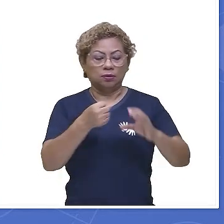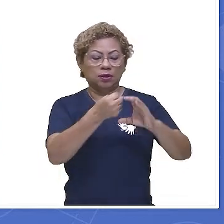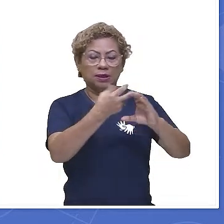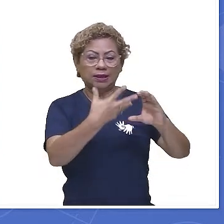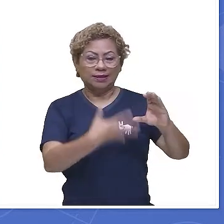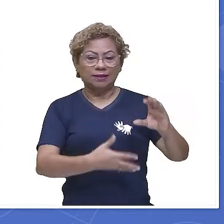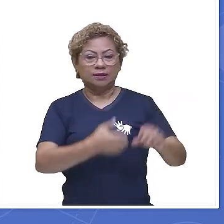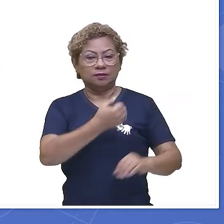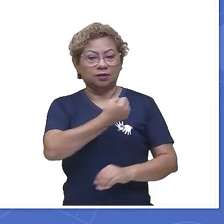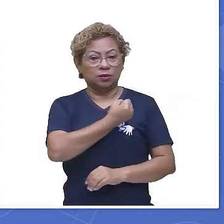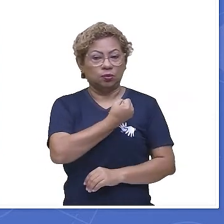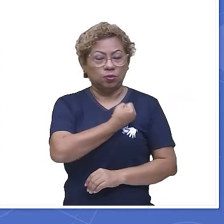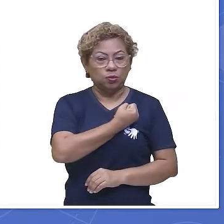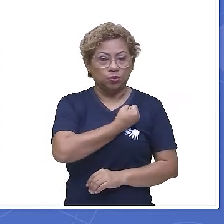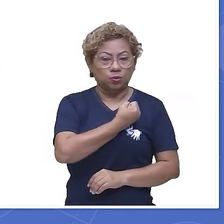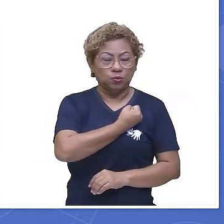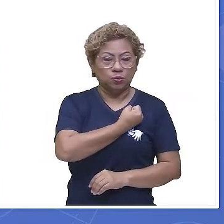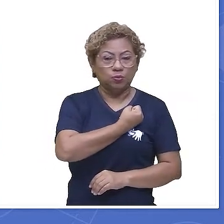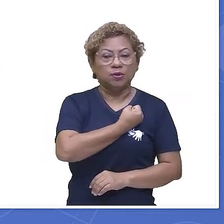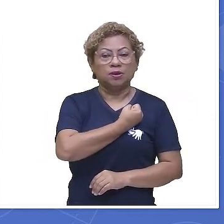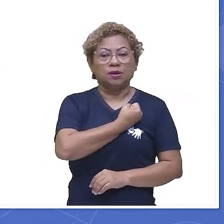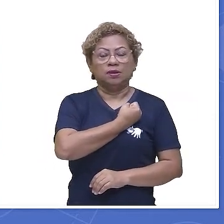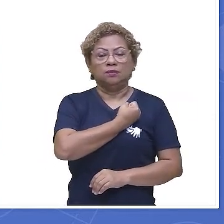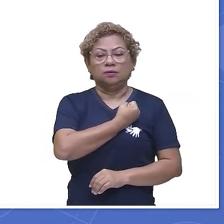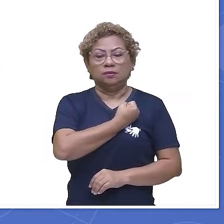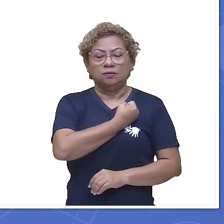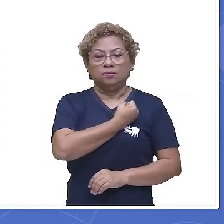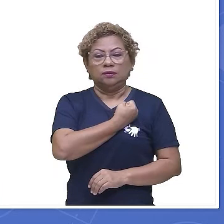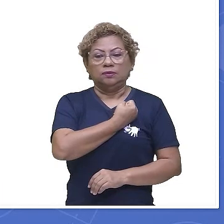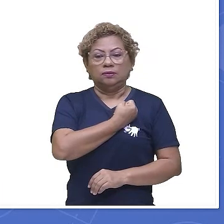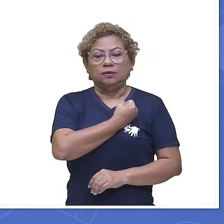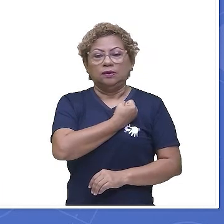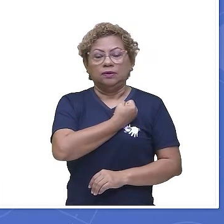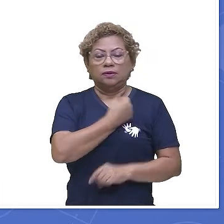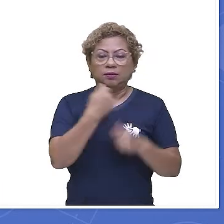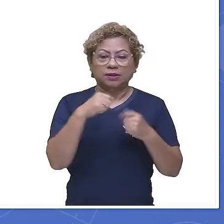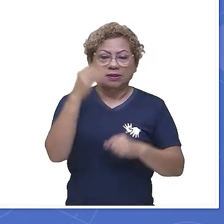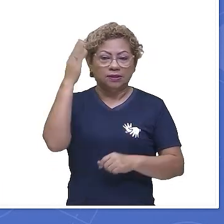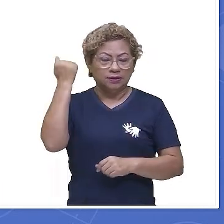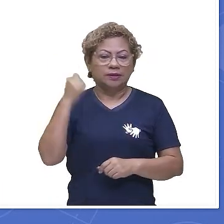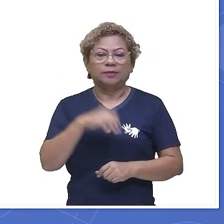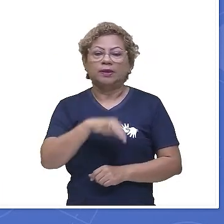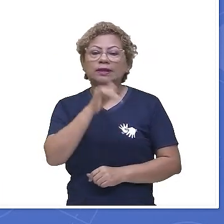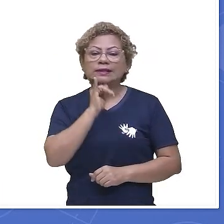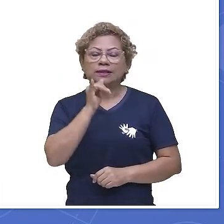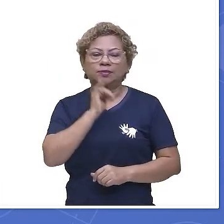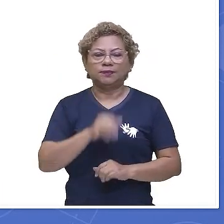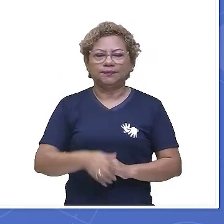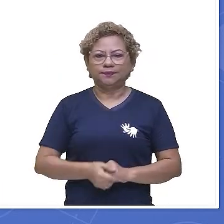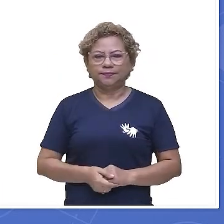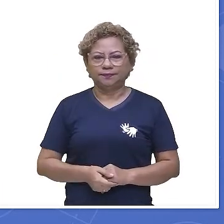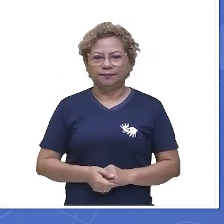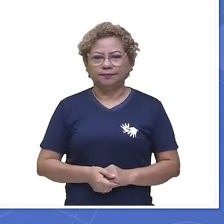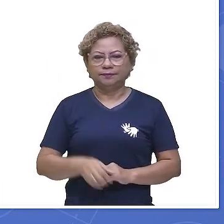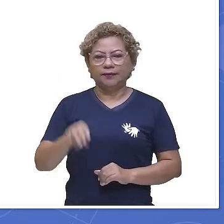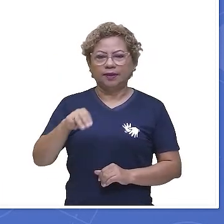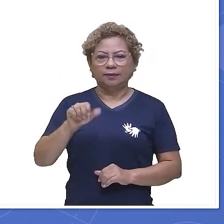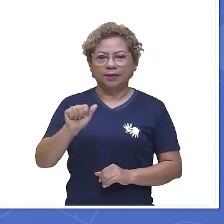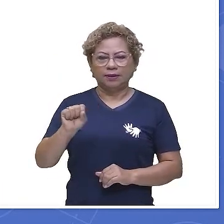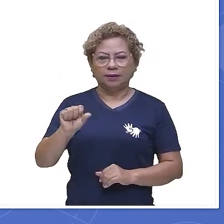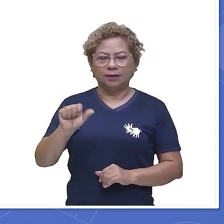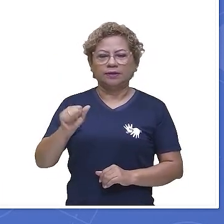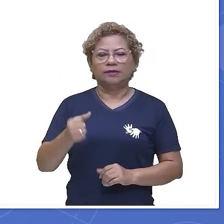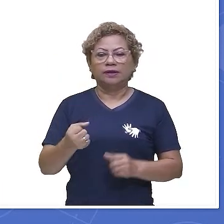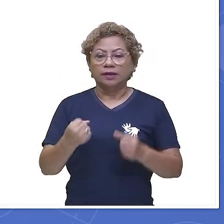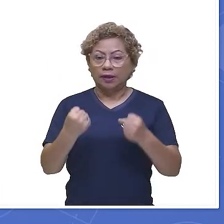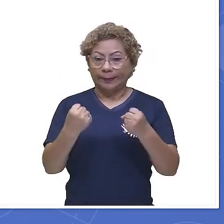número e uma unidade de medida somente caracterizando aquela grandeza. Como, por exemplo, a massa. A massa, que a